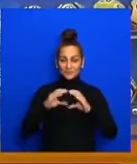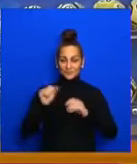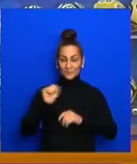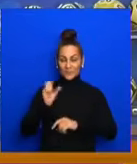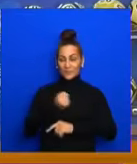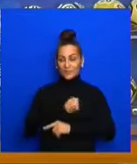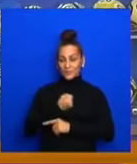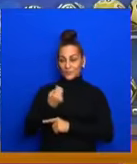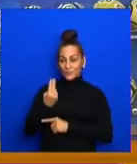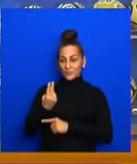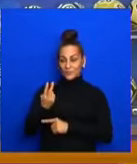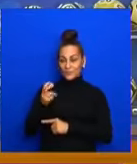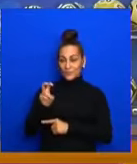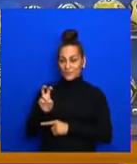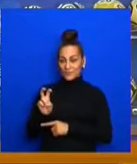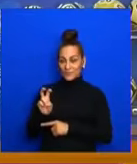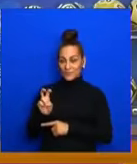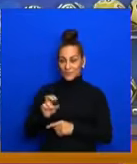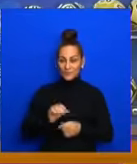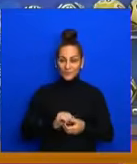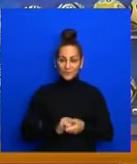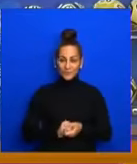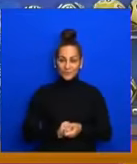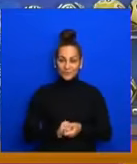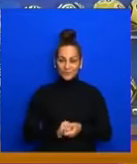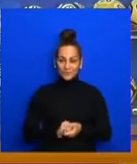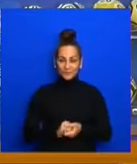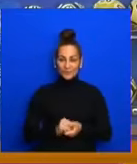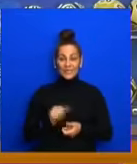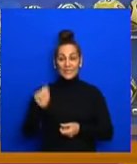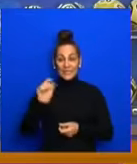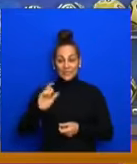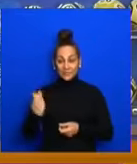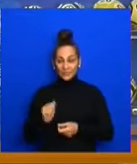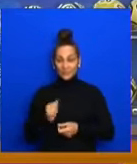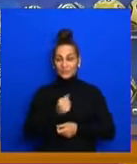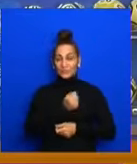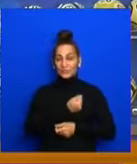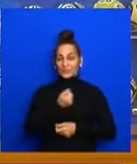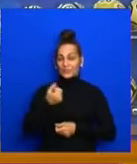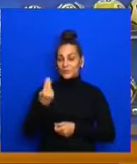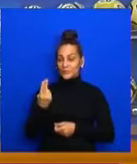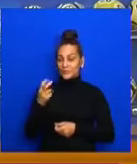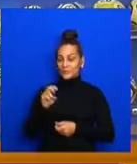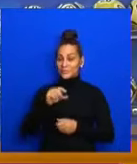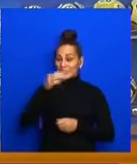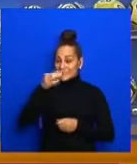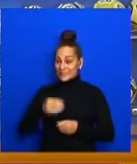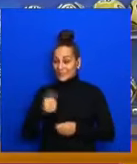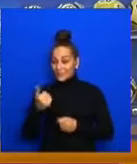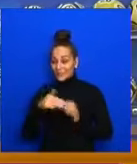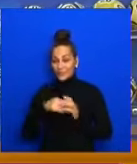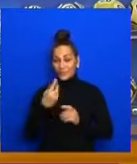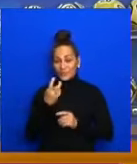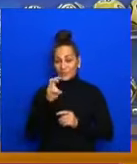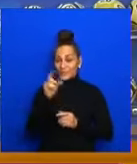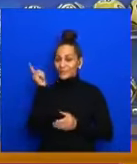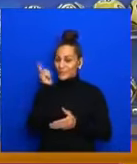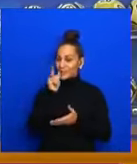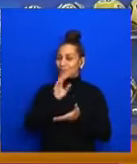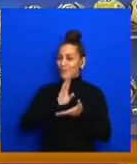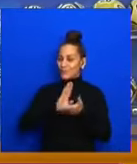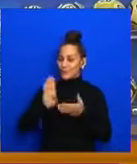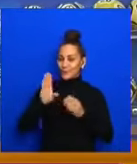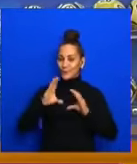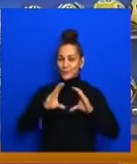Bola azul, número 25. Azul, 25. Acertando de 11 a 15 números, você ganha prêmio.